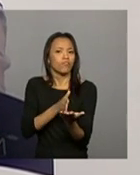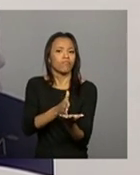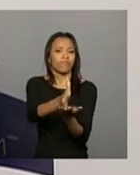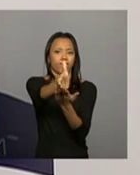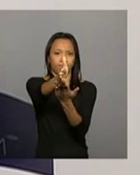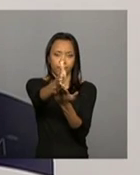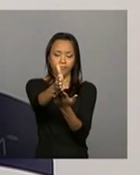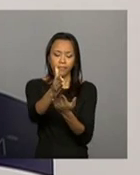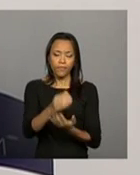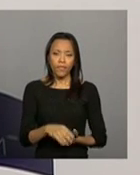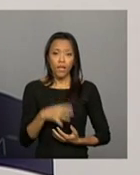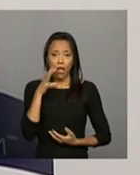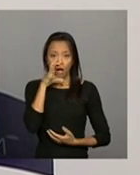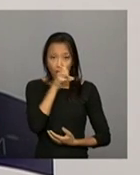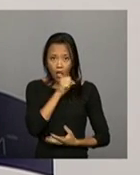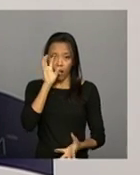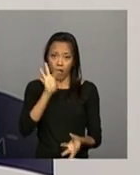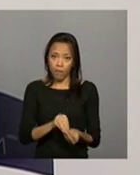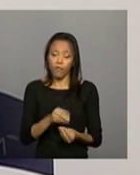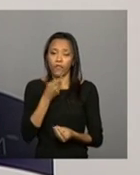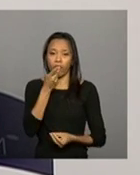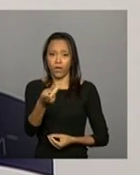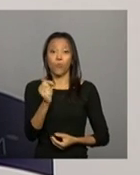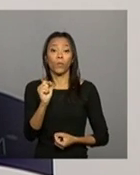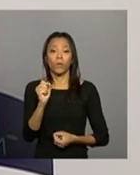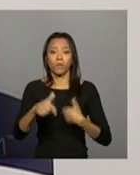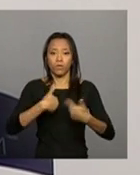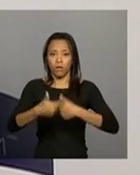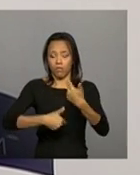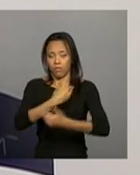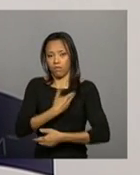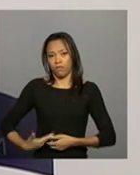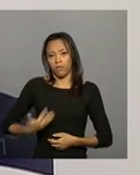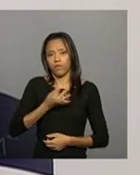Vou dizer rapidamente, o governo federal,